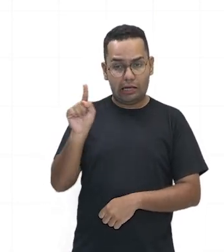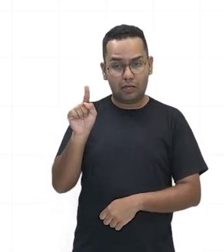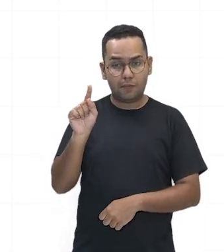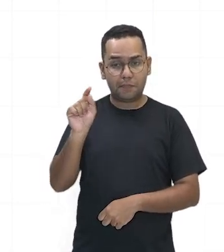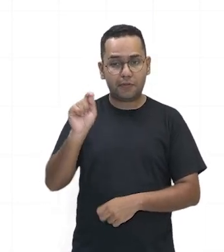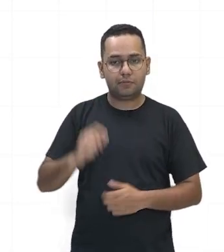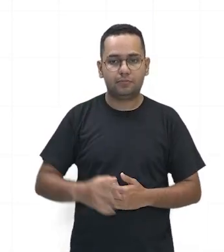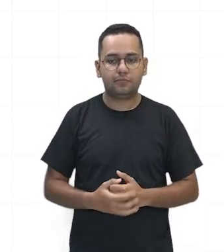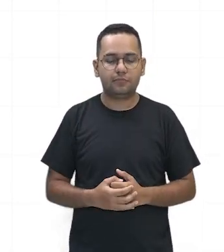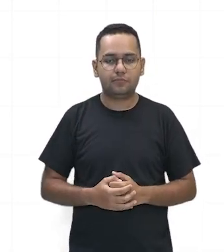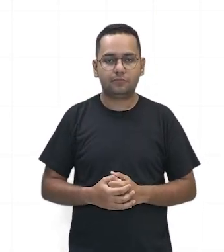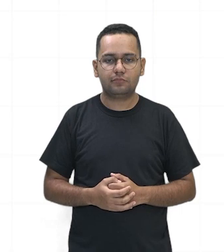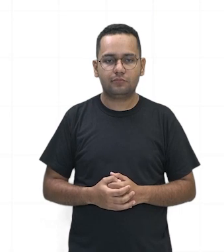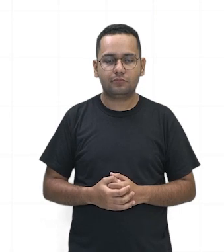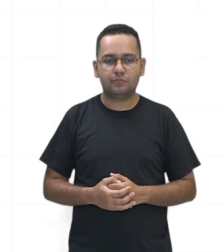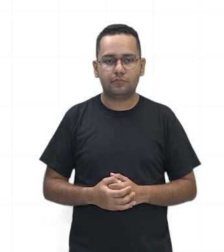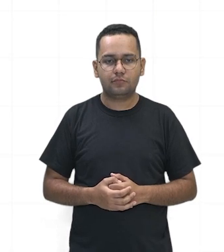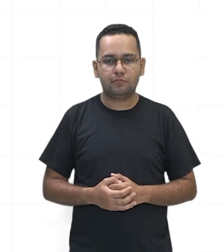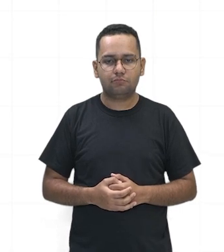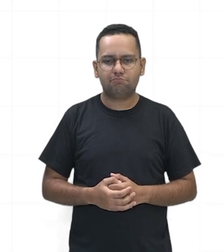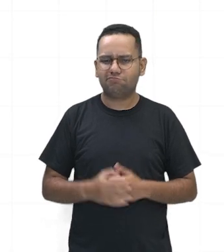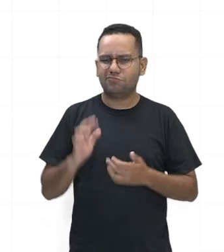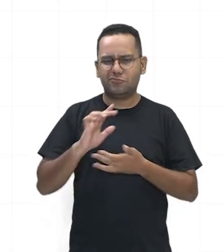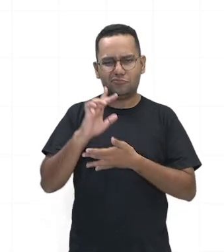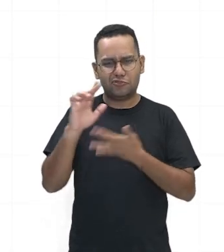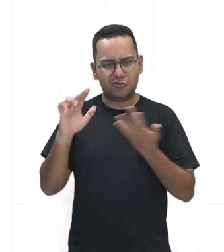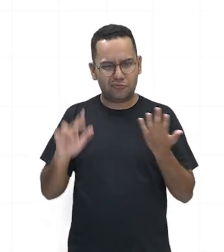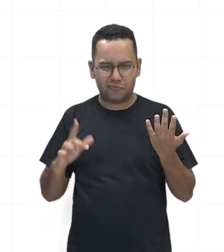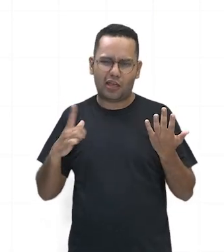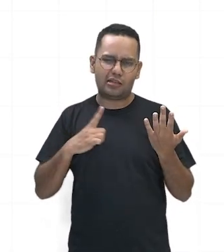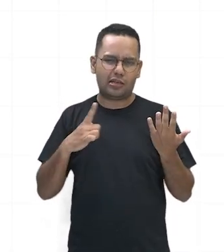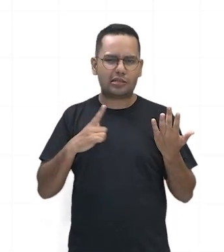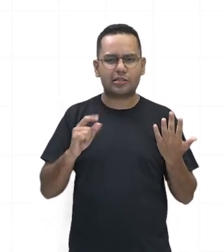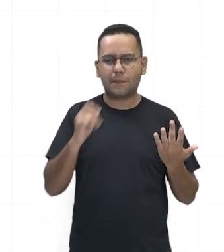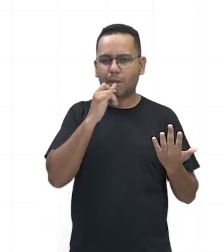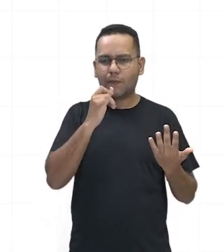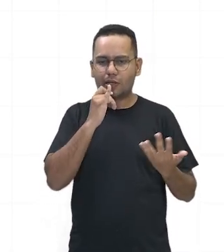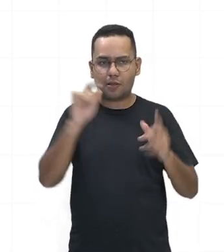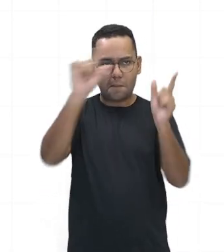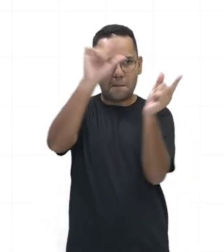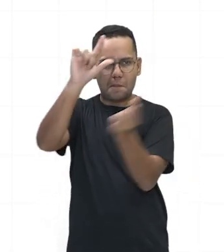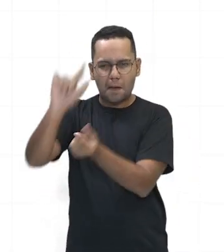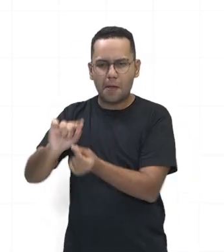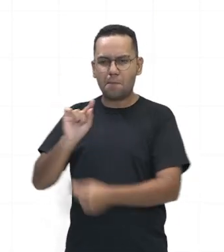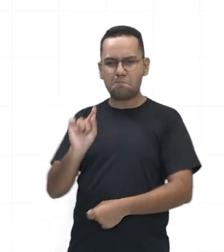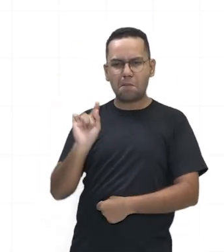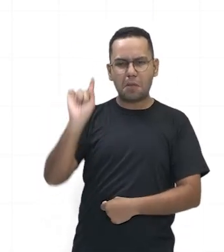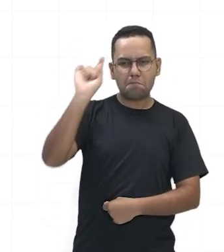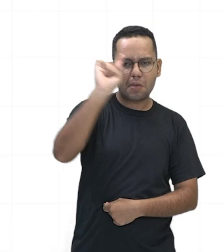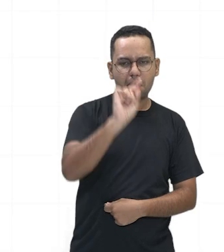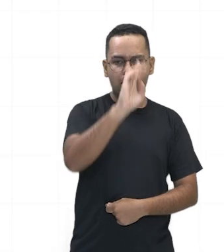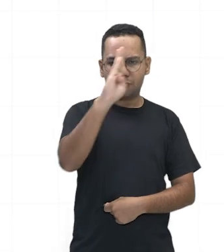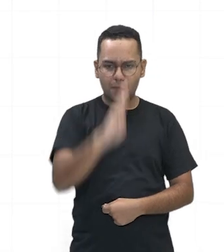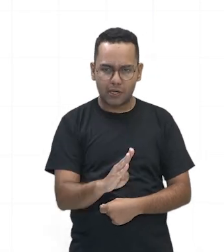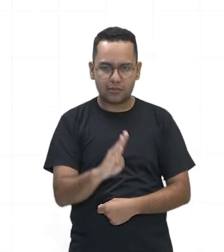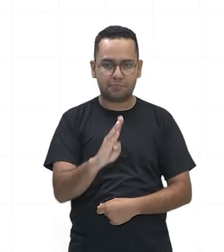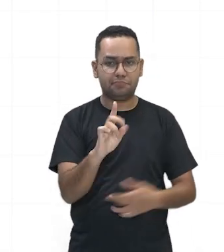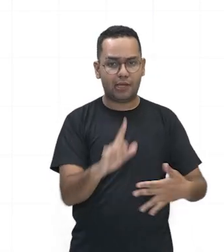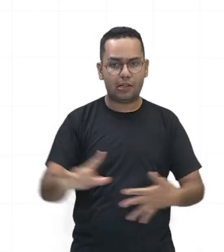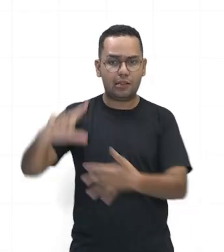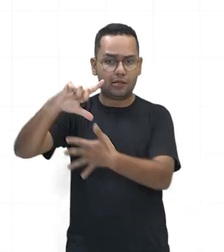comunidades indígenas no Brasil, na América Latina e no mundo, que, de certa forma, tem uma